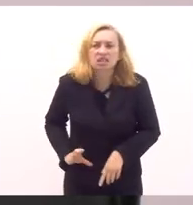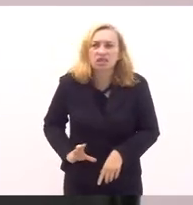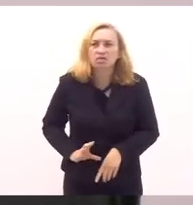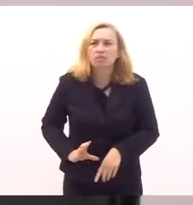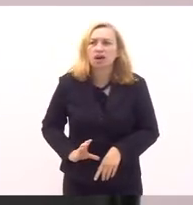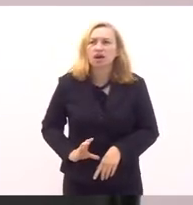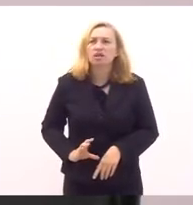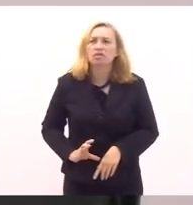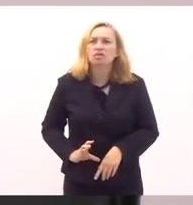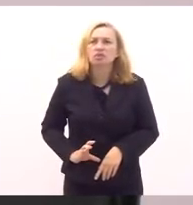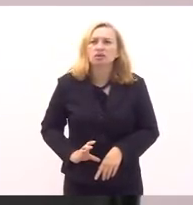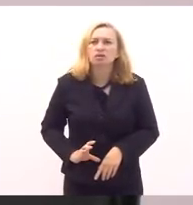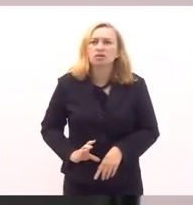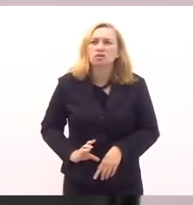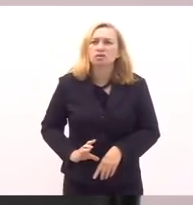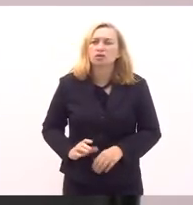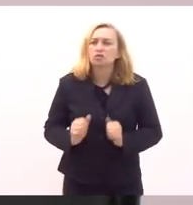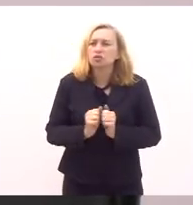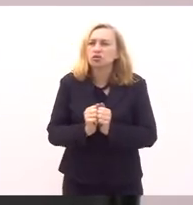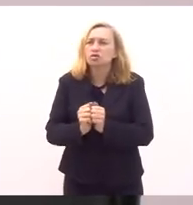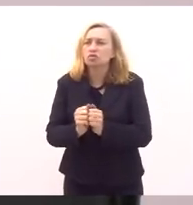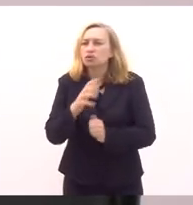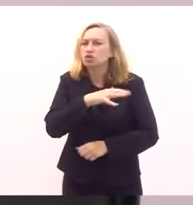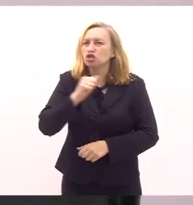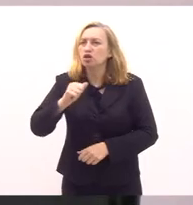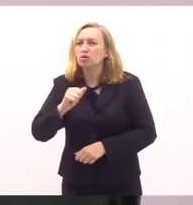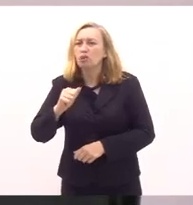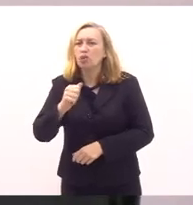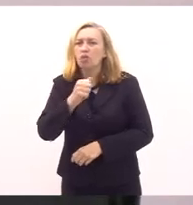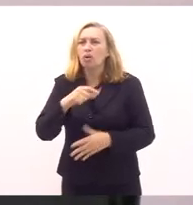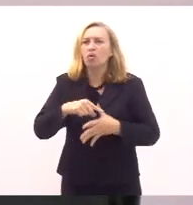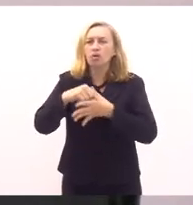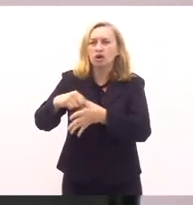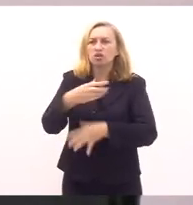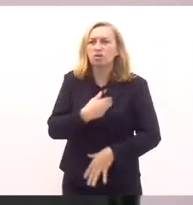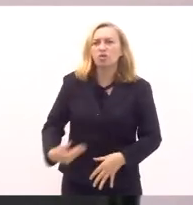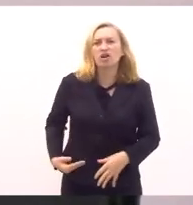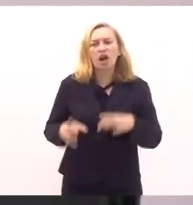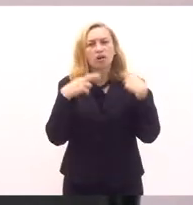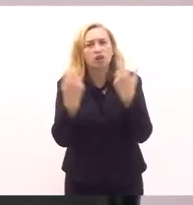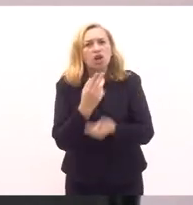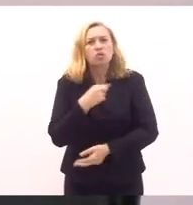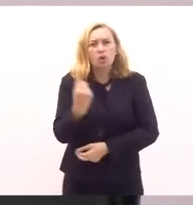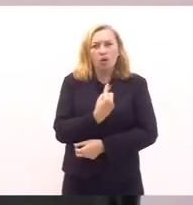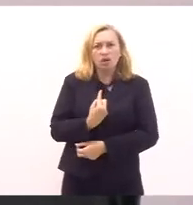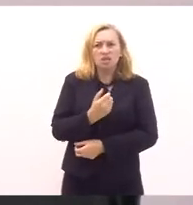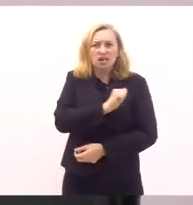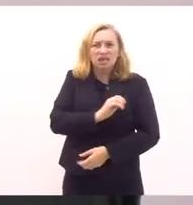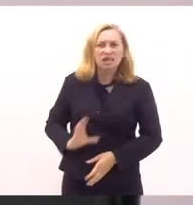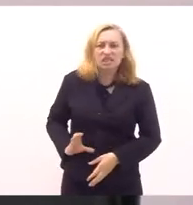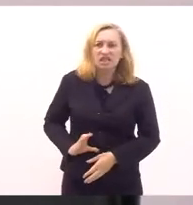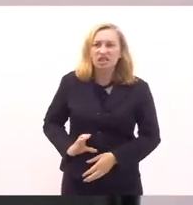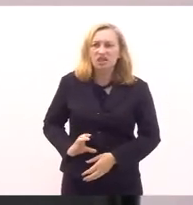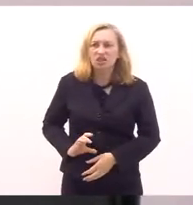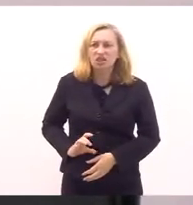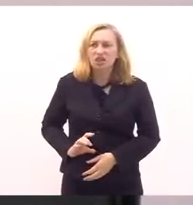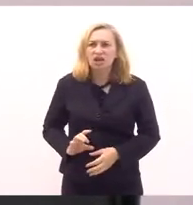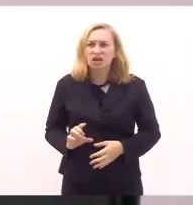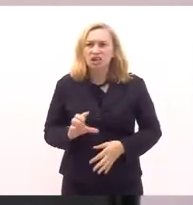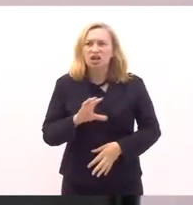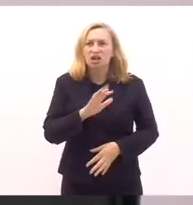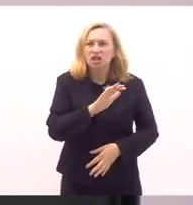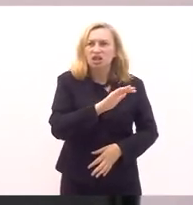levou um outro deputado, líder do governo. Era uma reunião nossa. O André Siciliano não tinha nada que levar aquele deputado